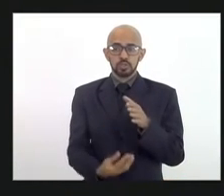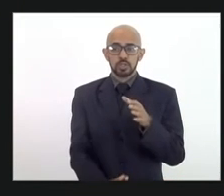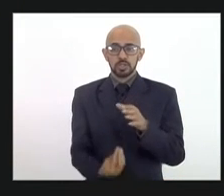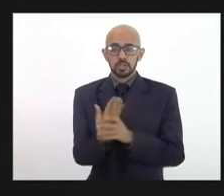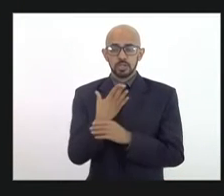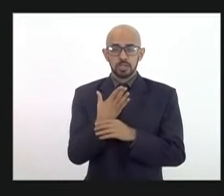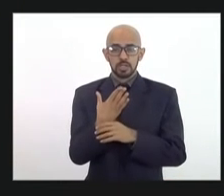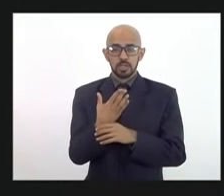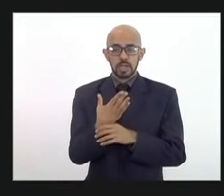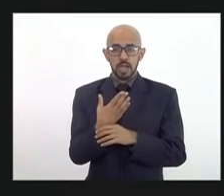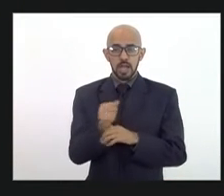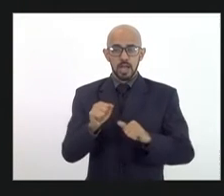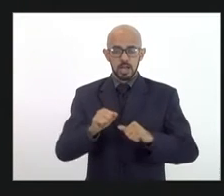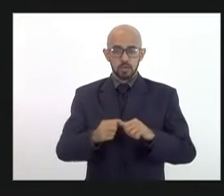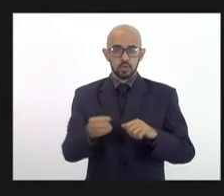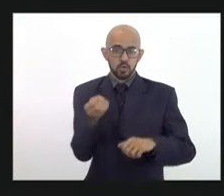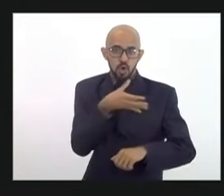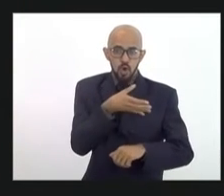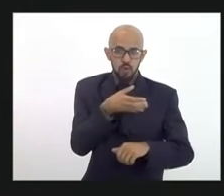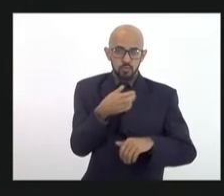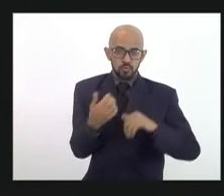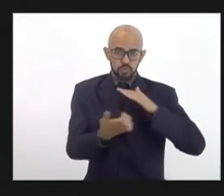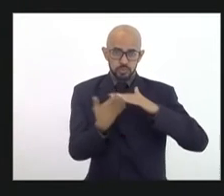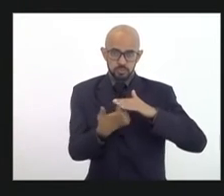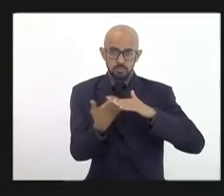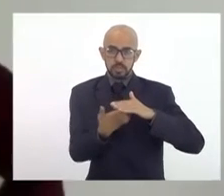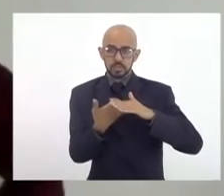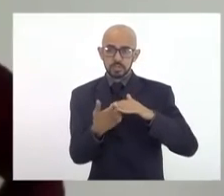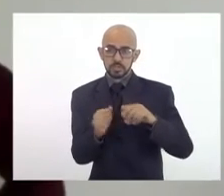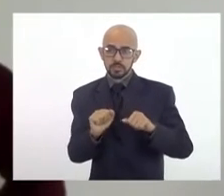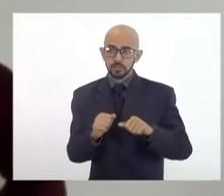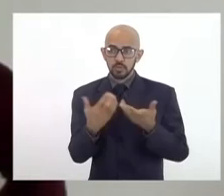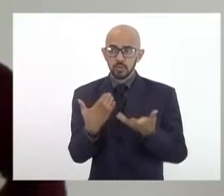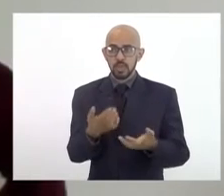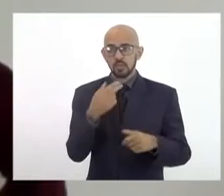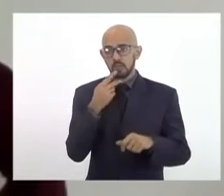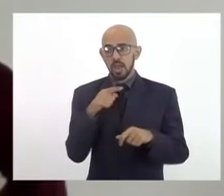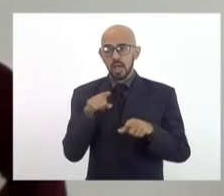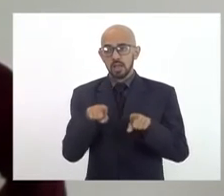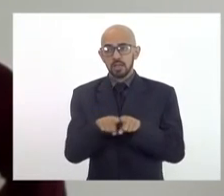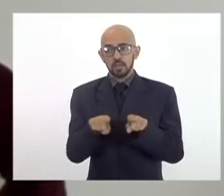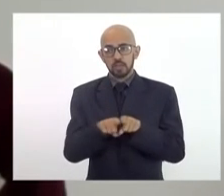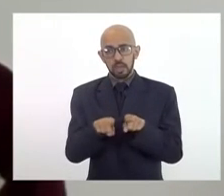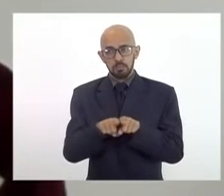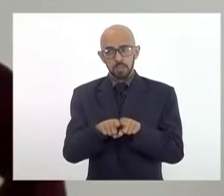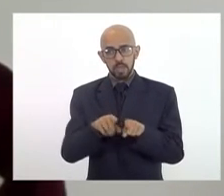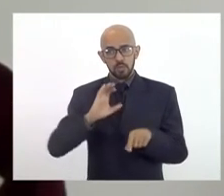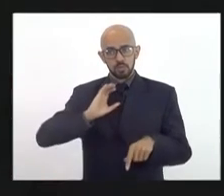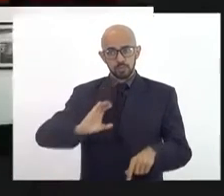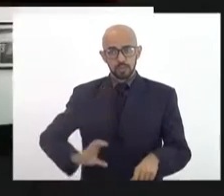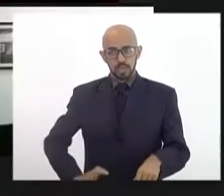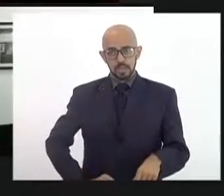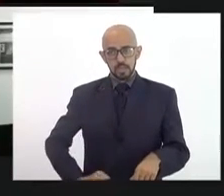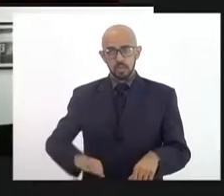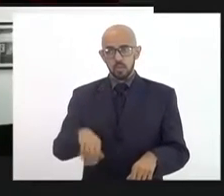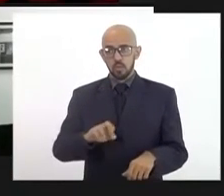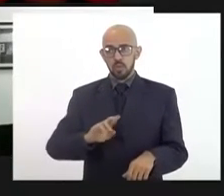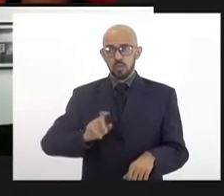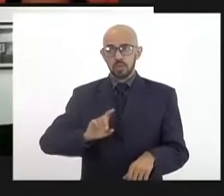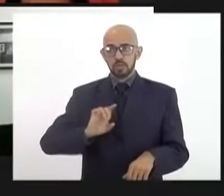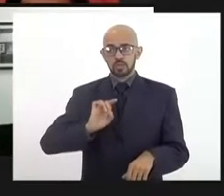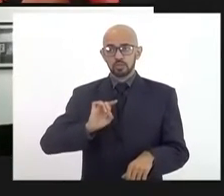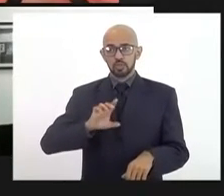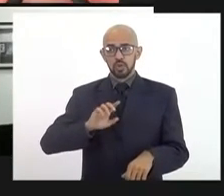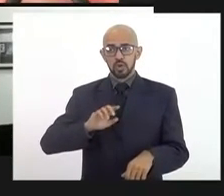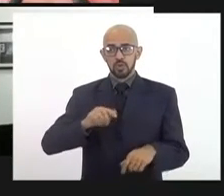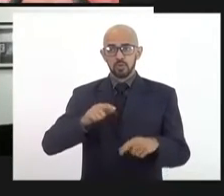empreendimentos que virão. Então, eu queria destacar, e também como cidadão, não somente como servidor do Estado, né? Só para